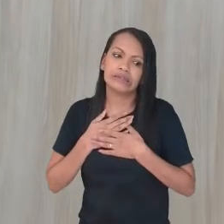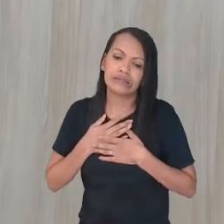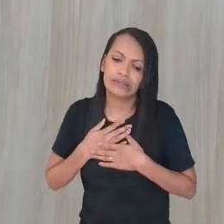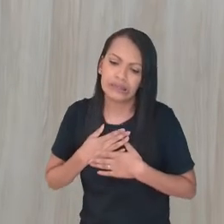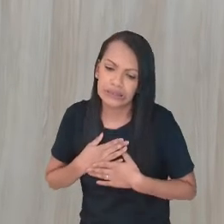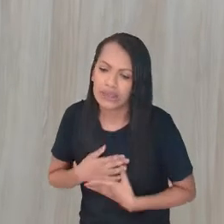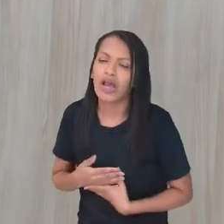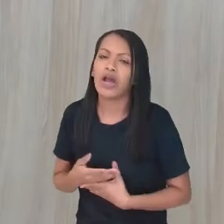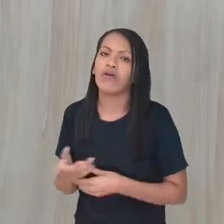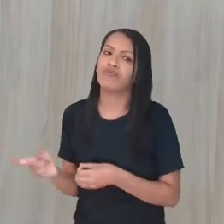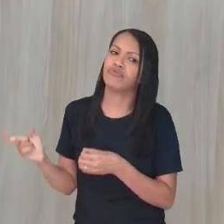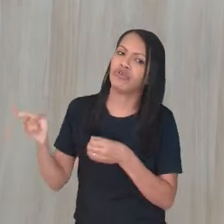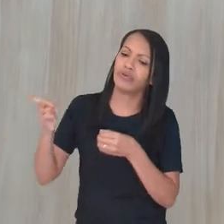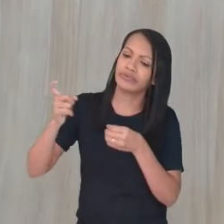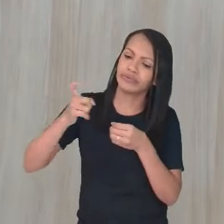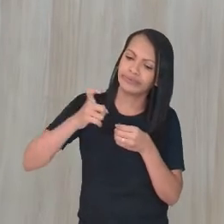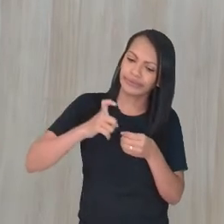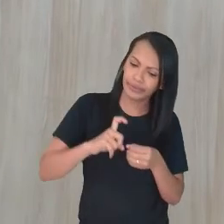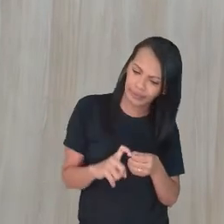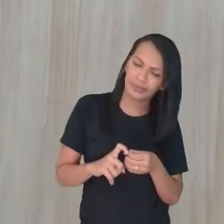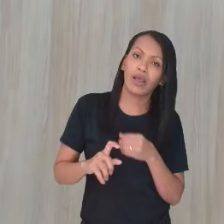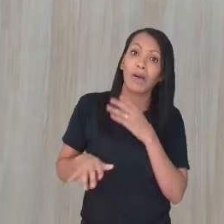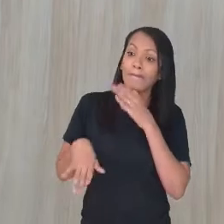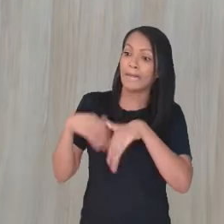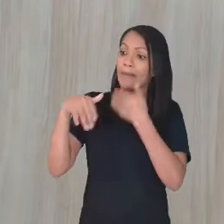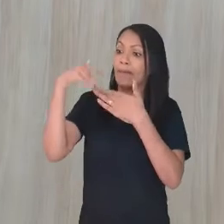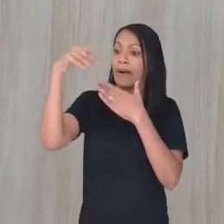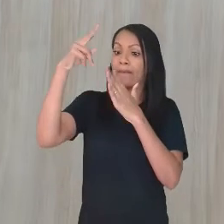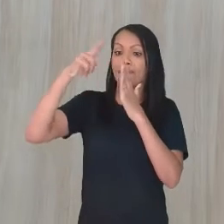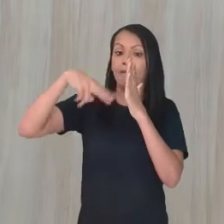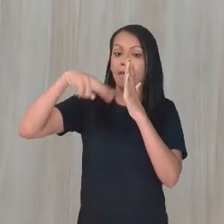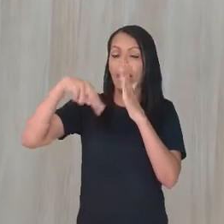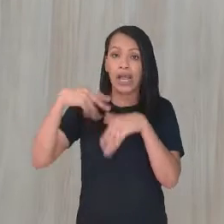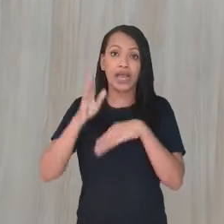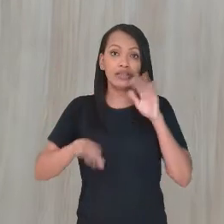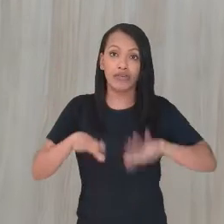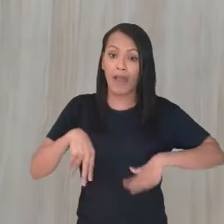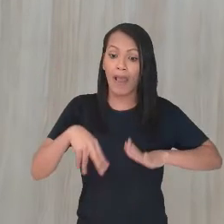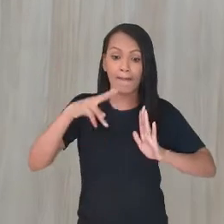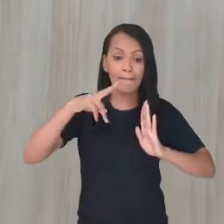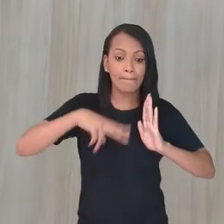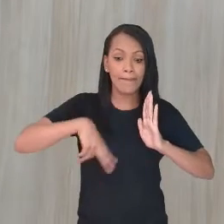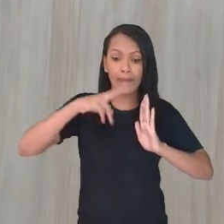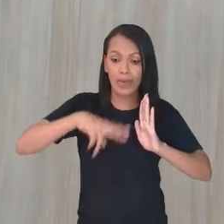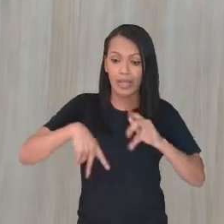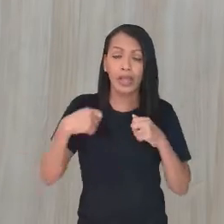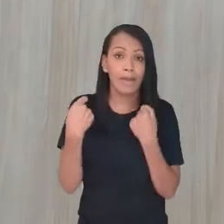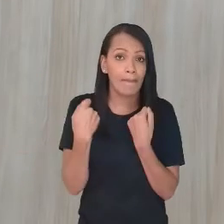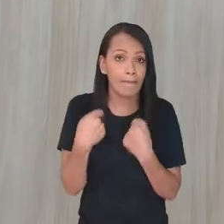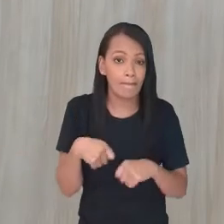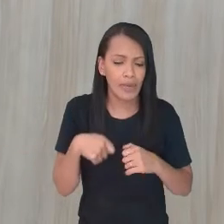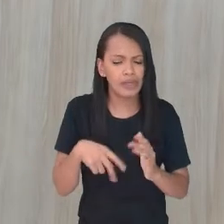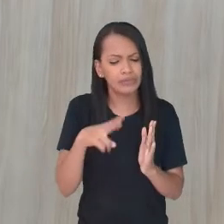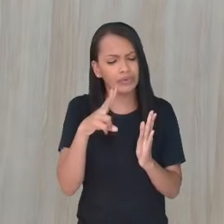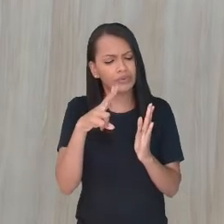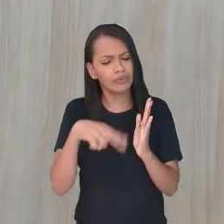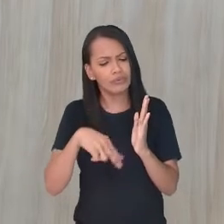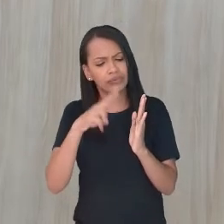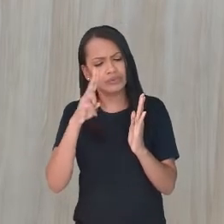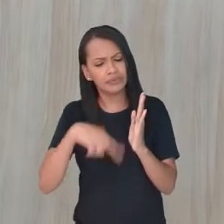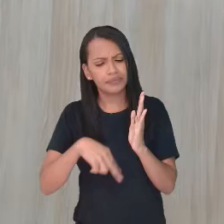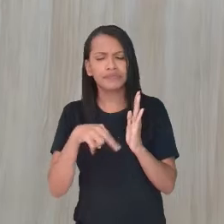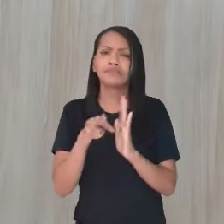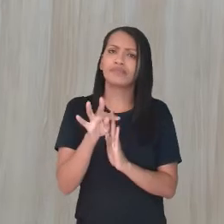com a leitura, mas acaba que a gente está lendo por ler e não é isso. A gente precisa ler para compreender aquele